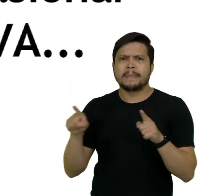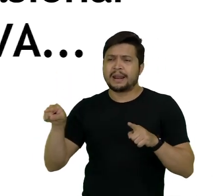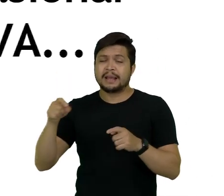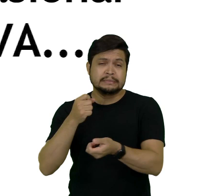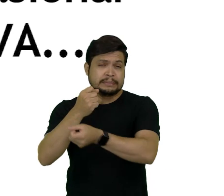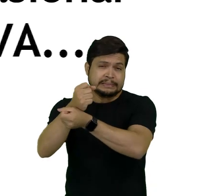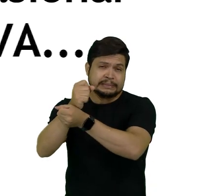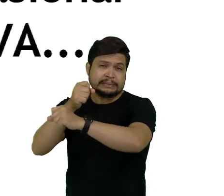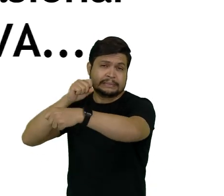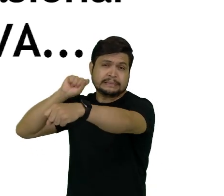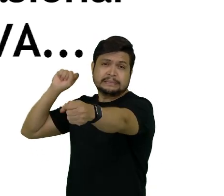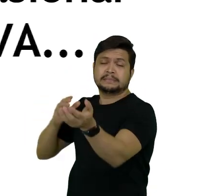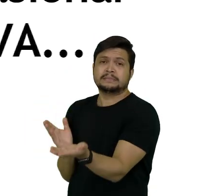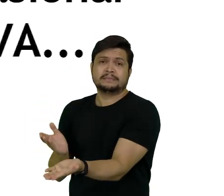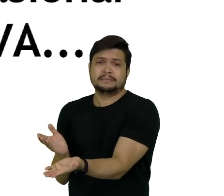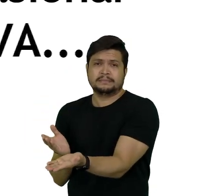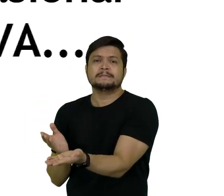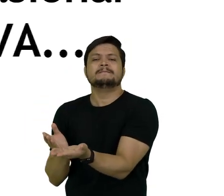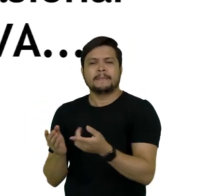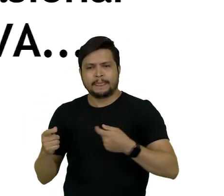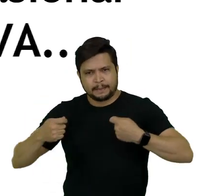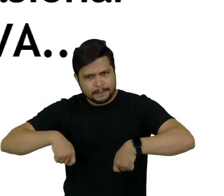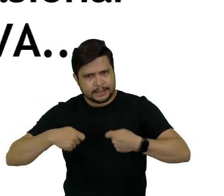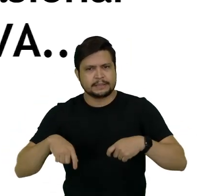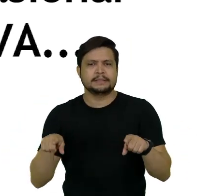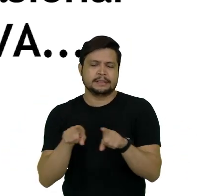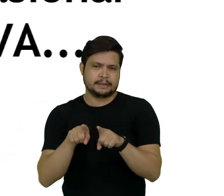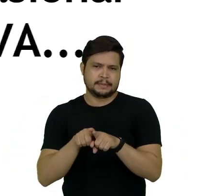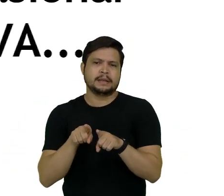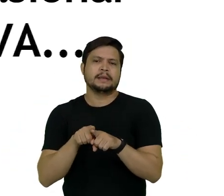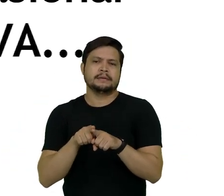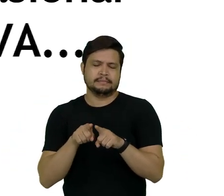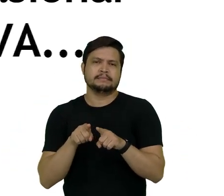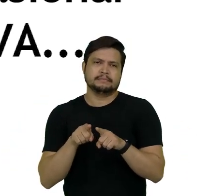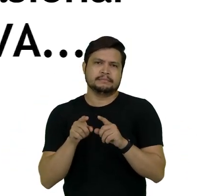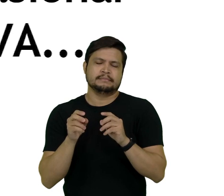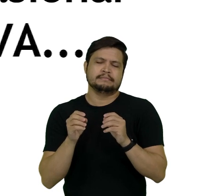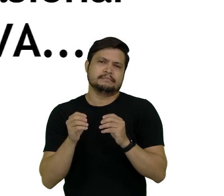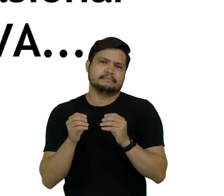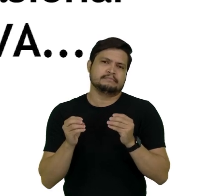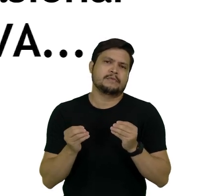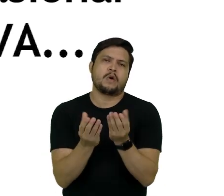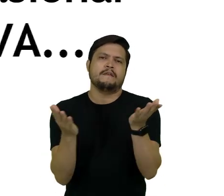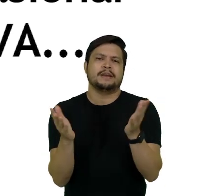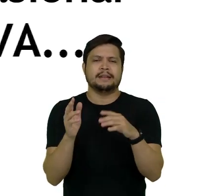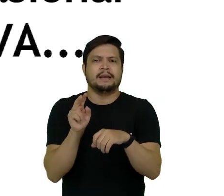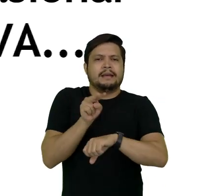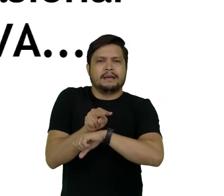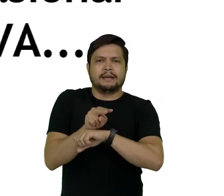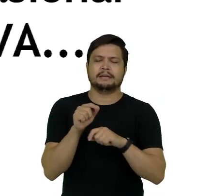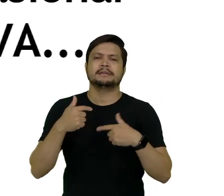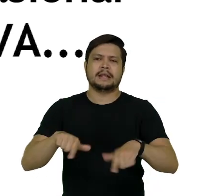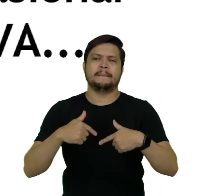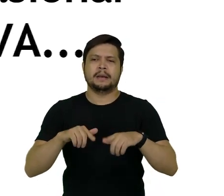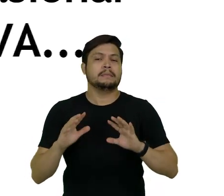de hectares da fazenda Suassuna. Então, a gente tem que desenrolar esse babado aqui todinho. Tem que ter emprego para